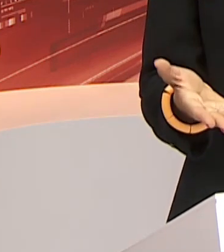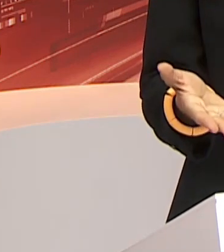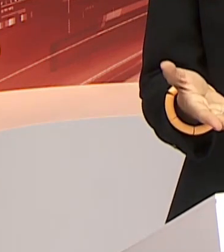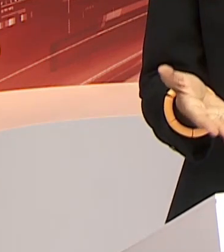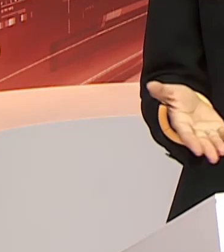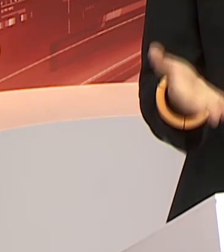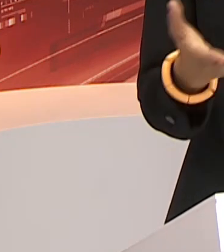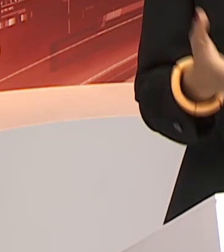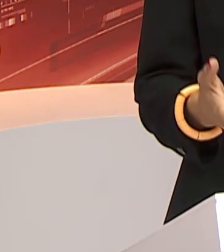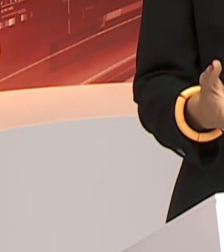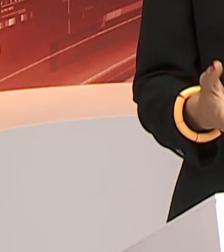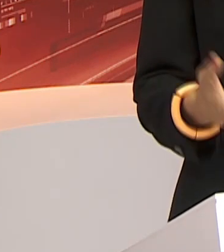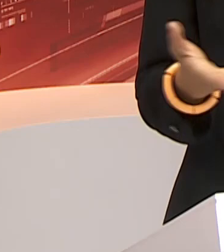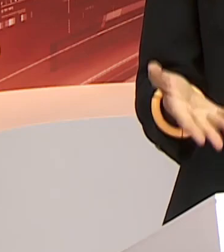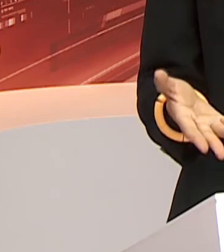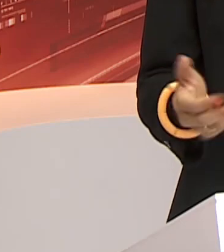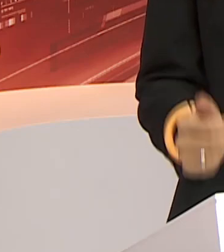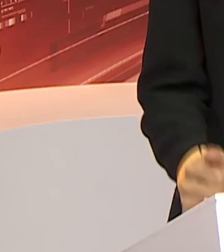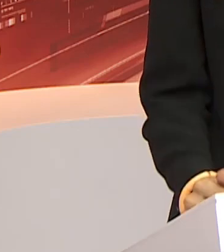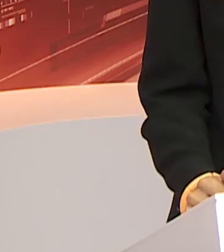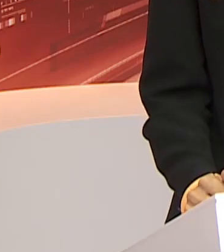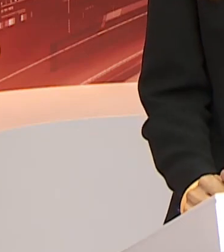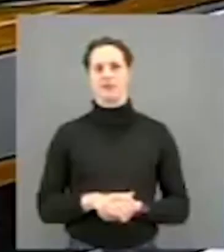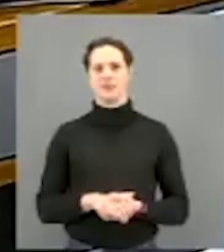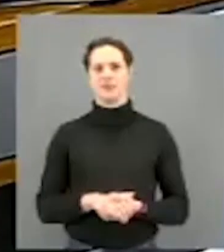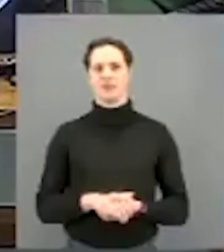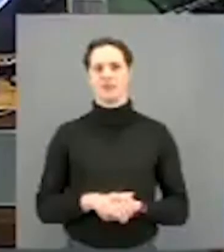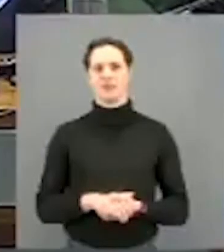deputada Jandira Fegali, do PCdoB do Rio de Janeiro.